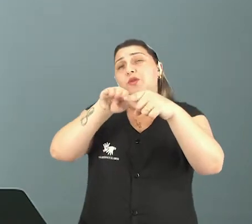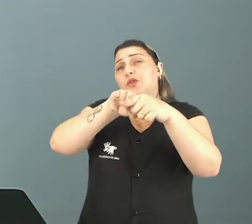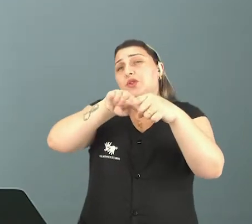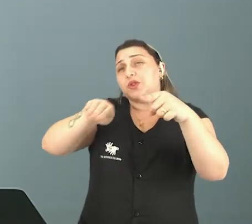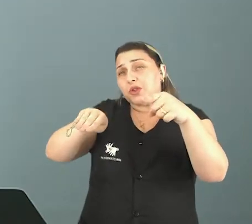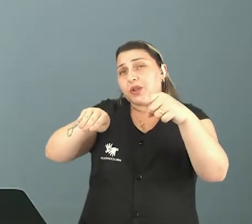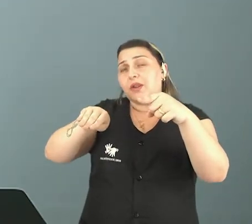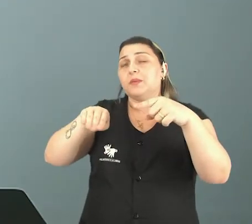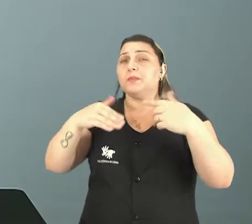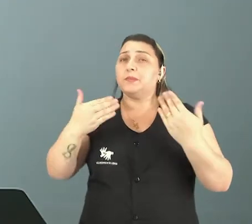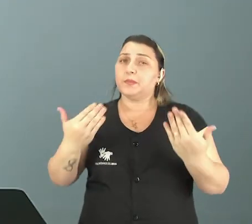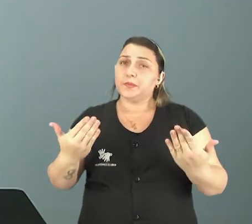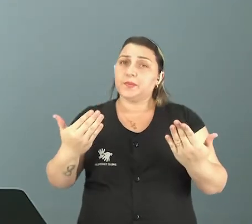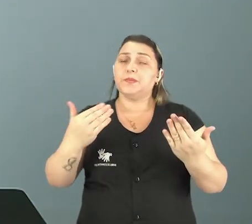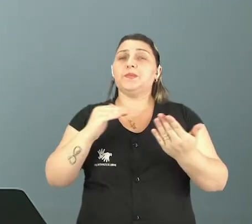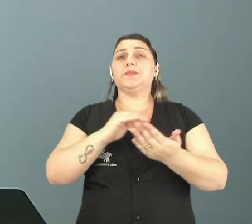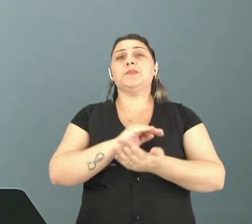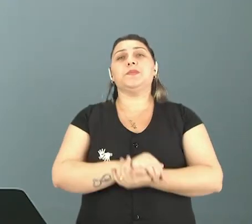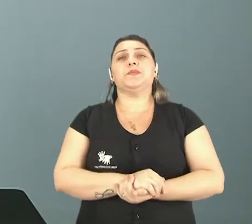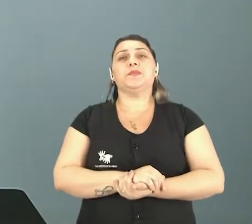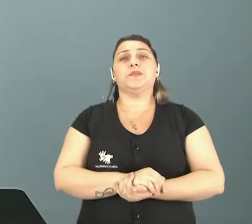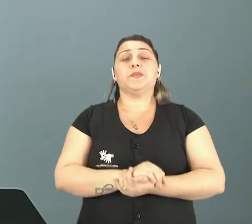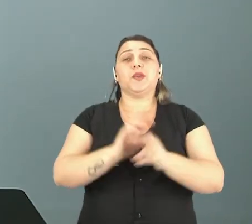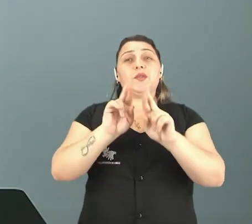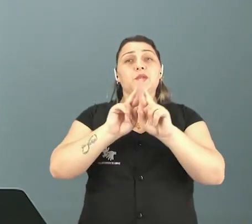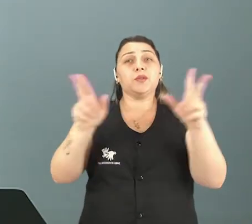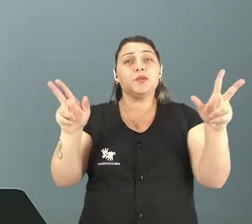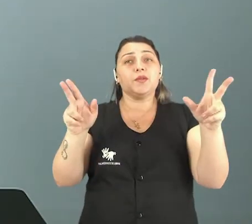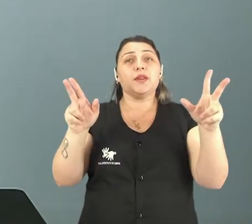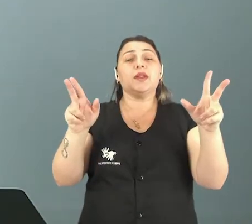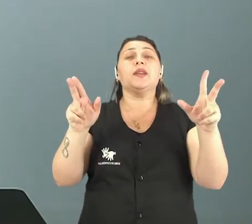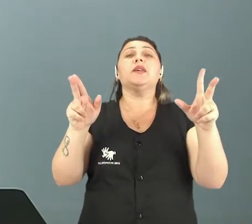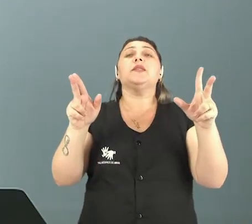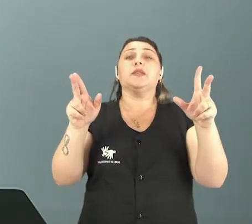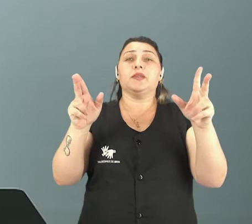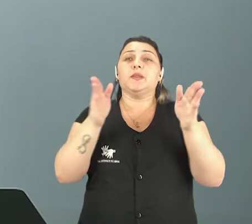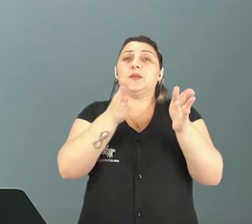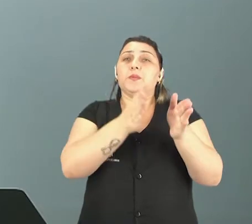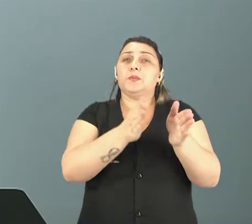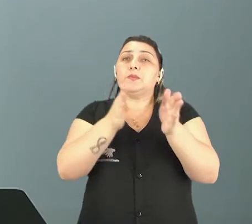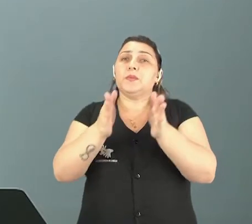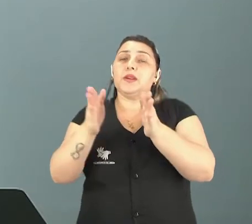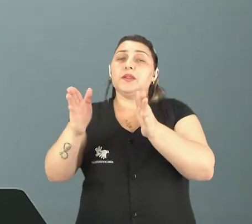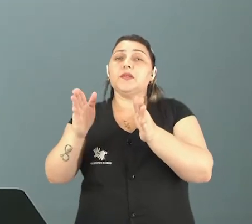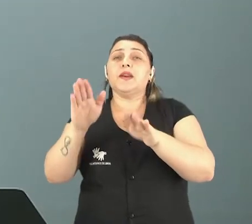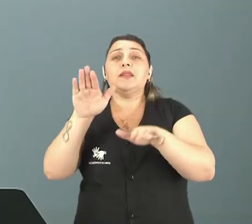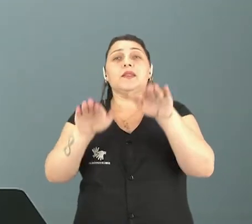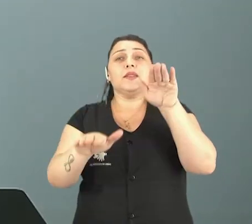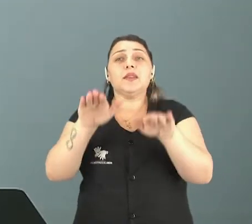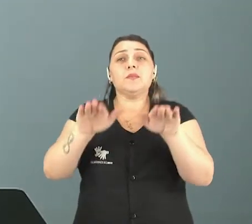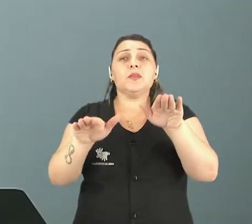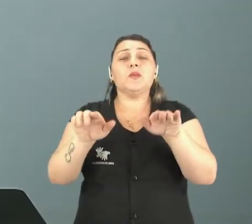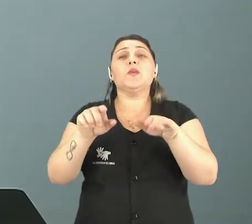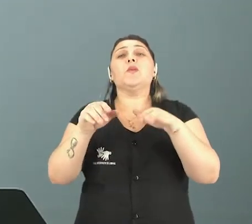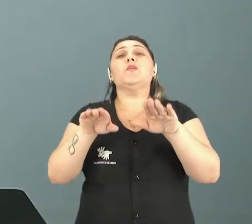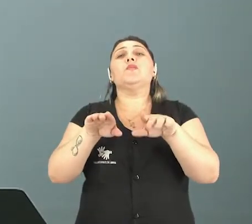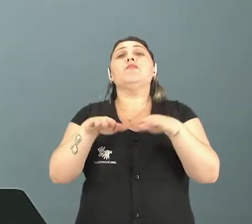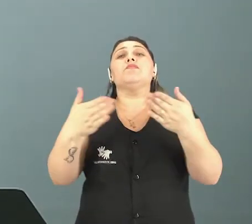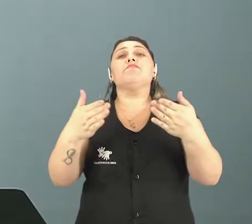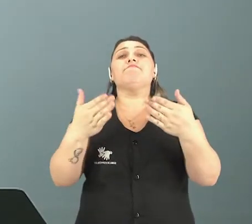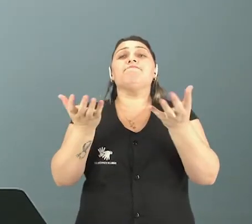essa parte, né, esse todo em diferentes partes, né? Depende do quanto que você quer dividir,